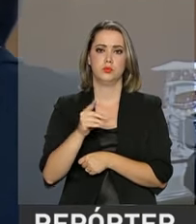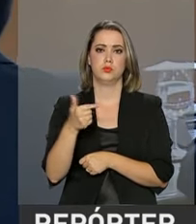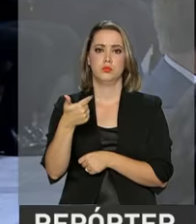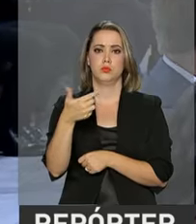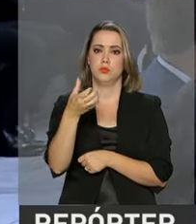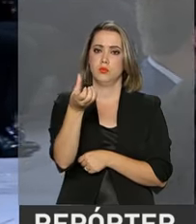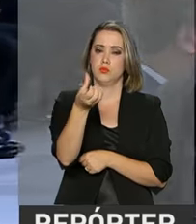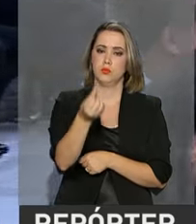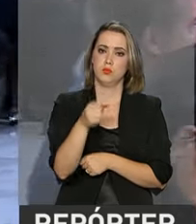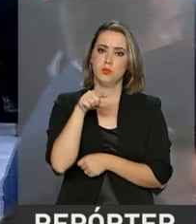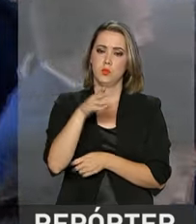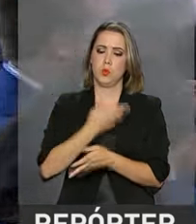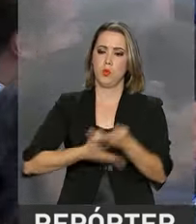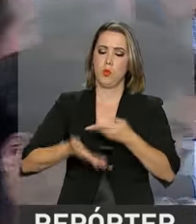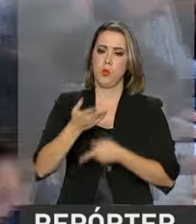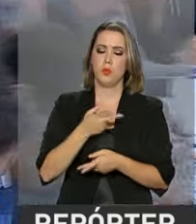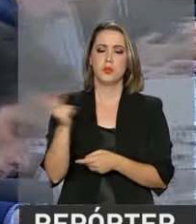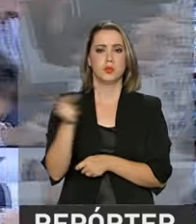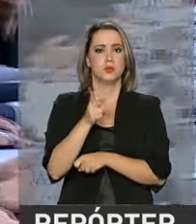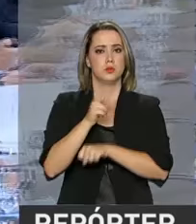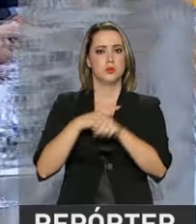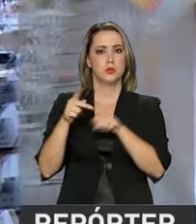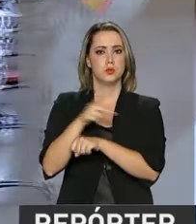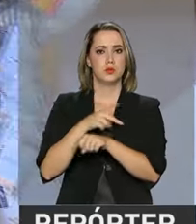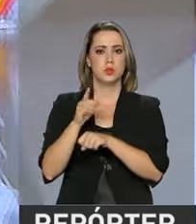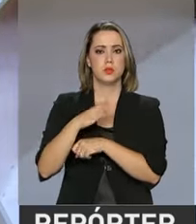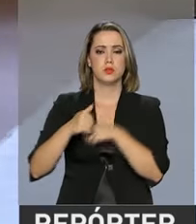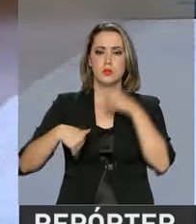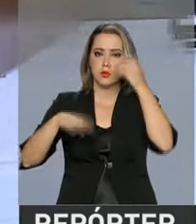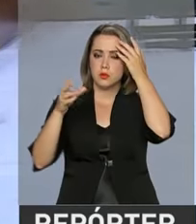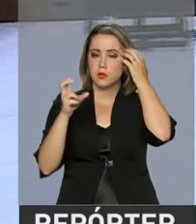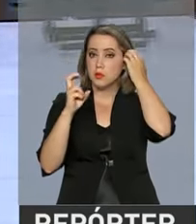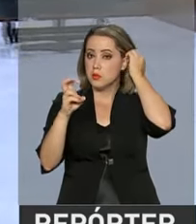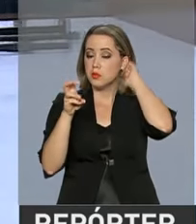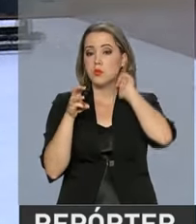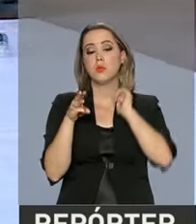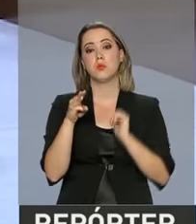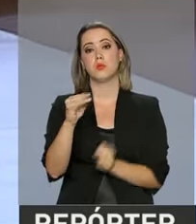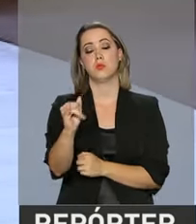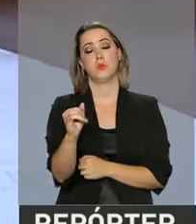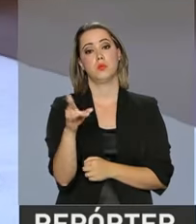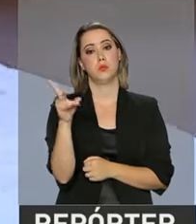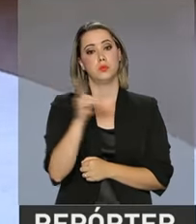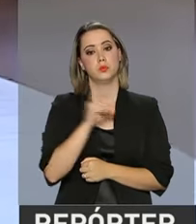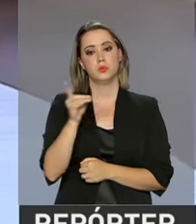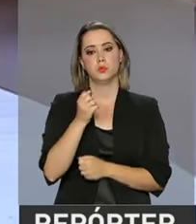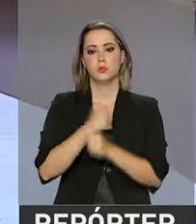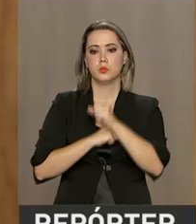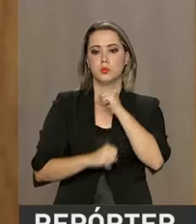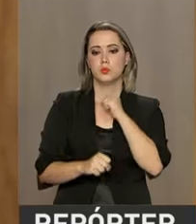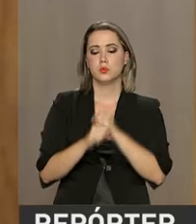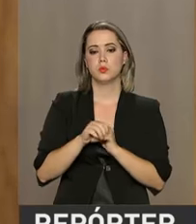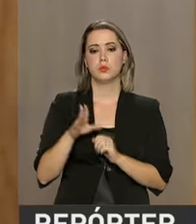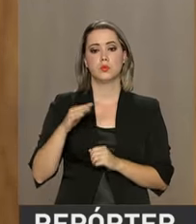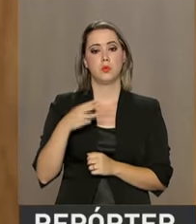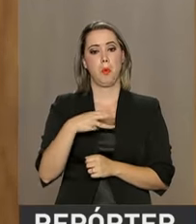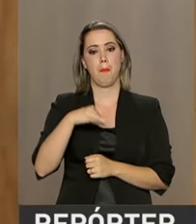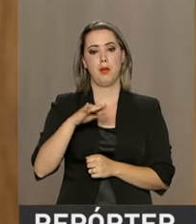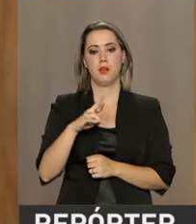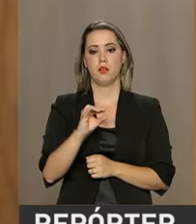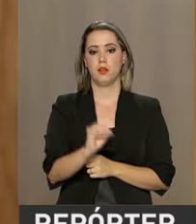2016 o comércio entre brasil espanha somou mais de 5 bilhões de dólares no ano passado mariana